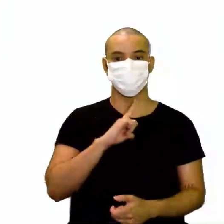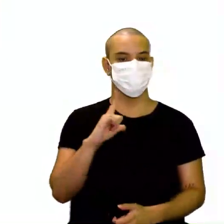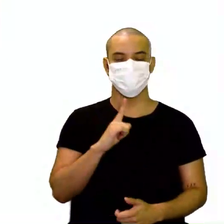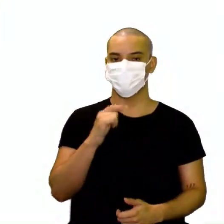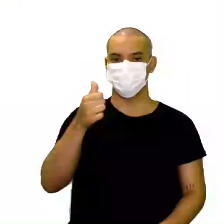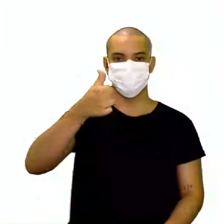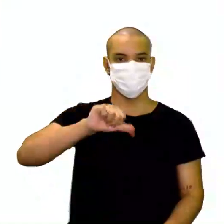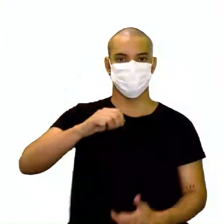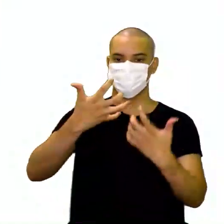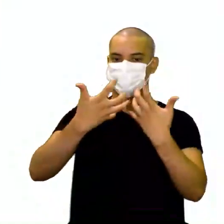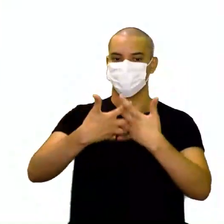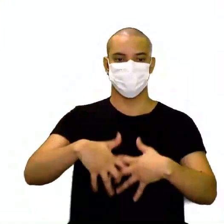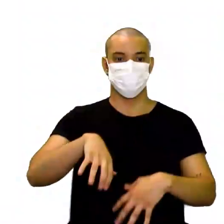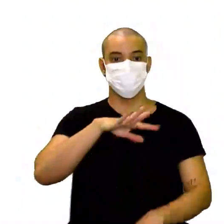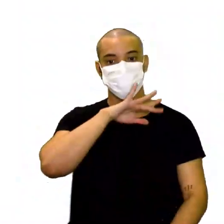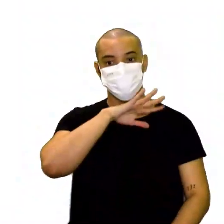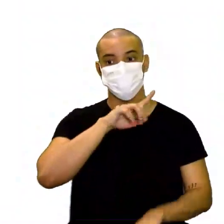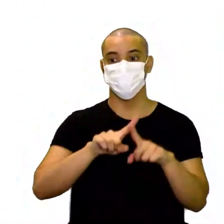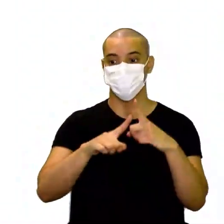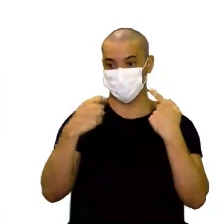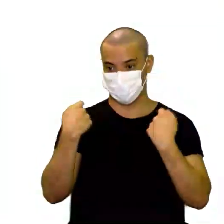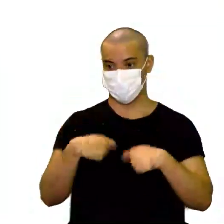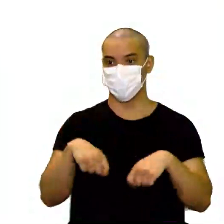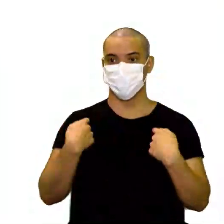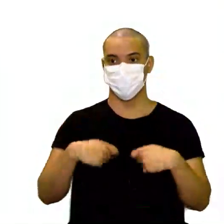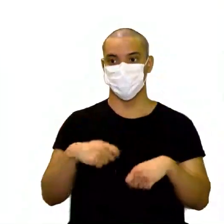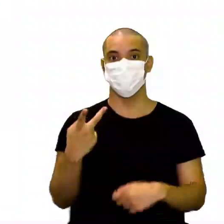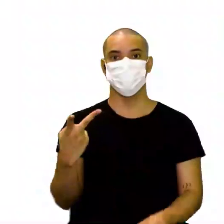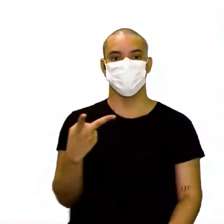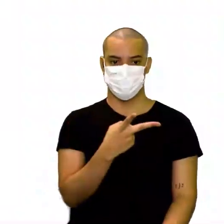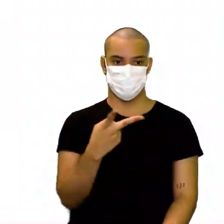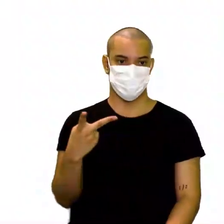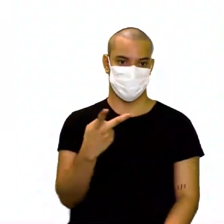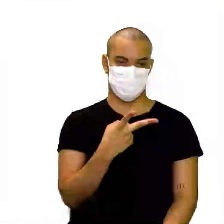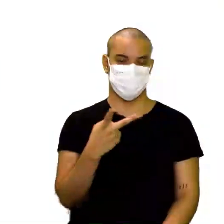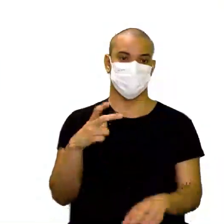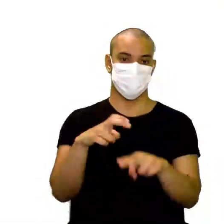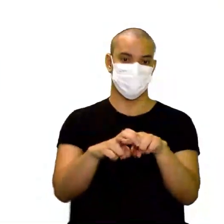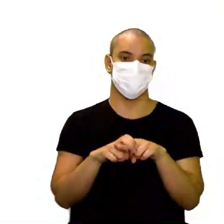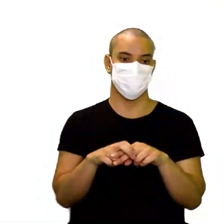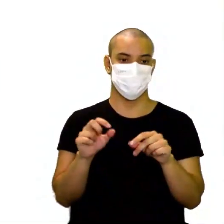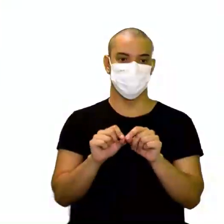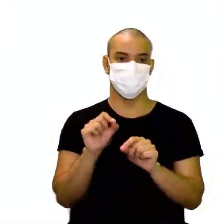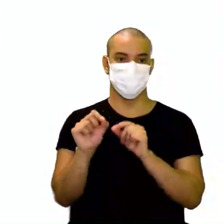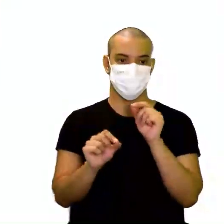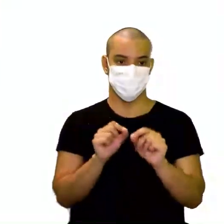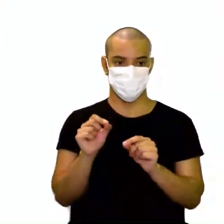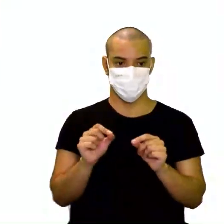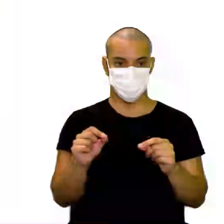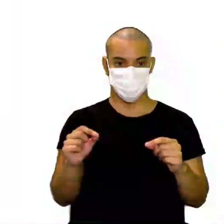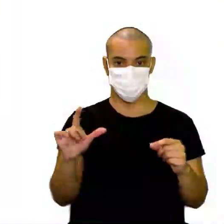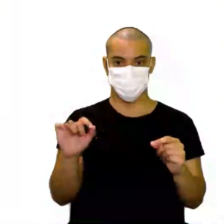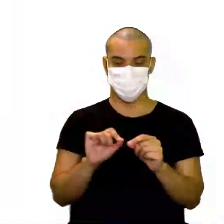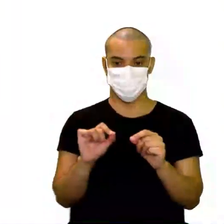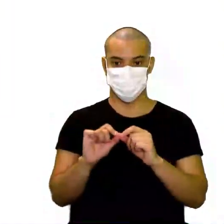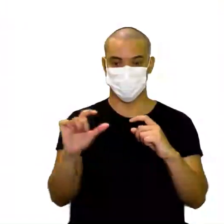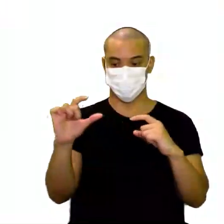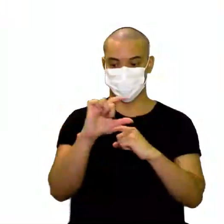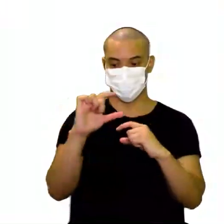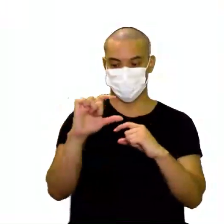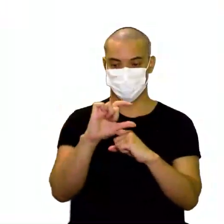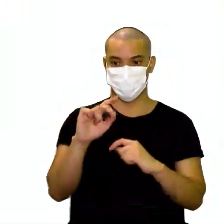funcionamento, mas mesmo assim o motorista vai precisar dos dois faróis. Então ele conectou aí os dois em paralelo e vai